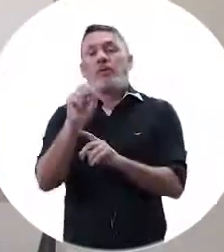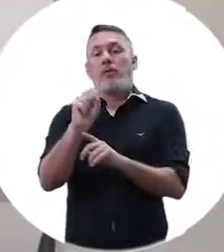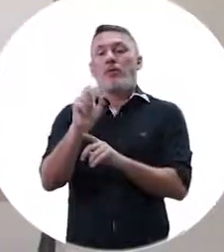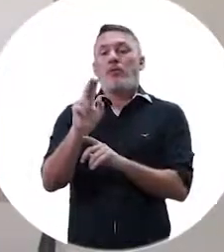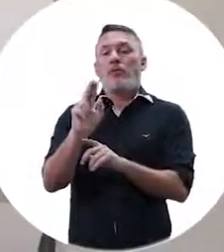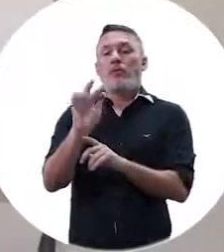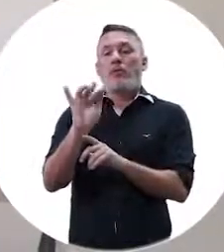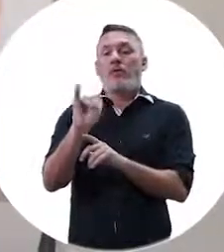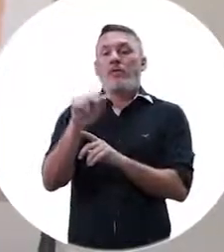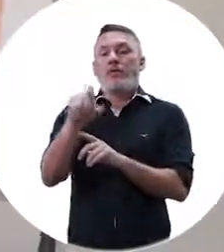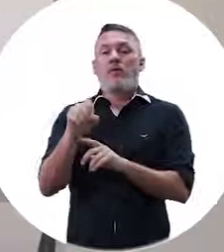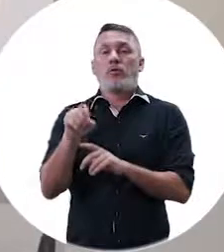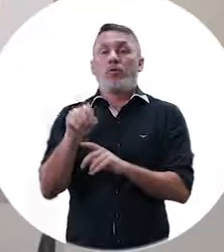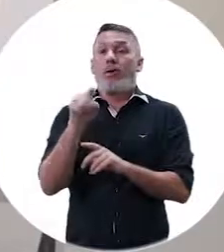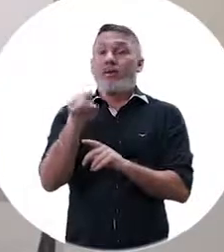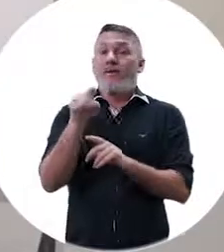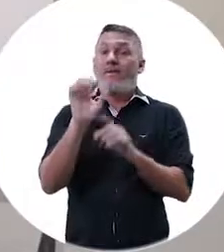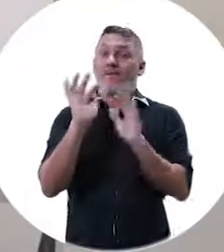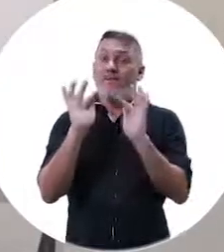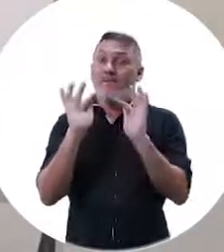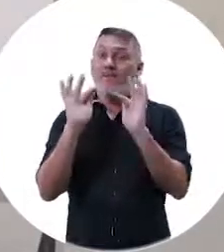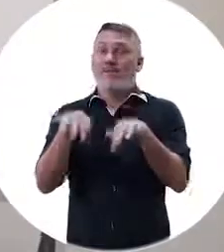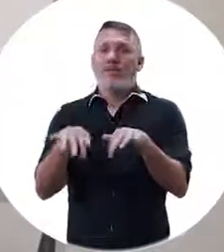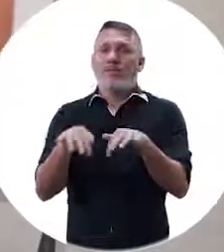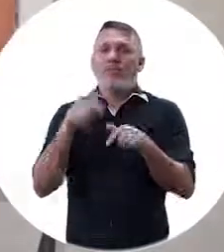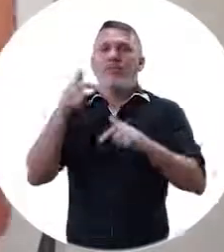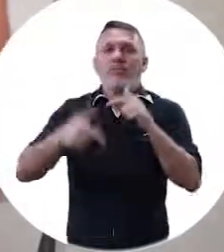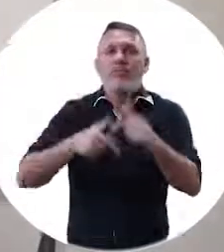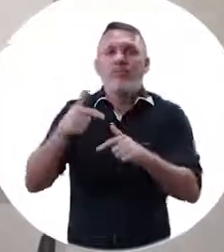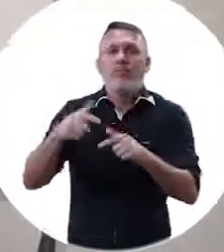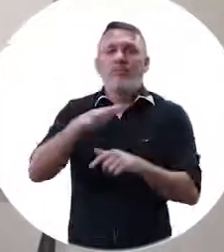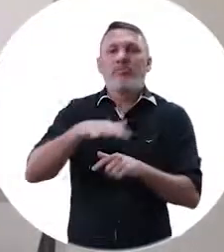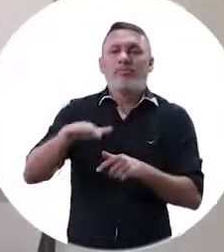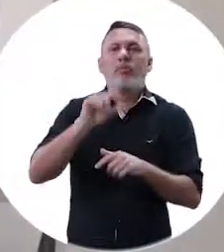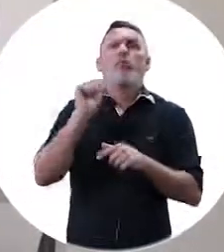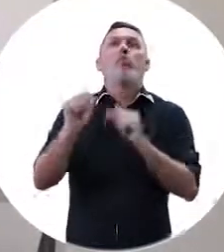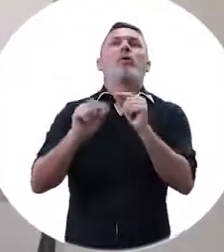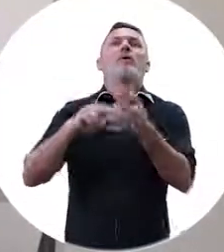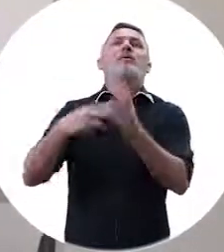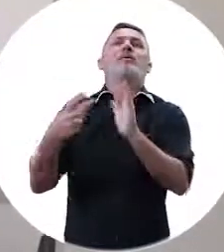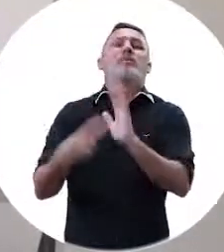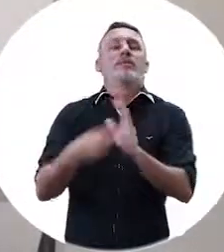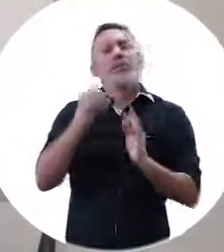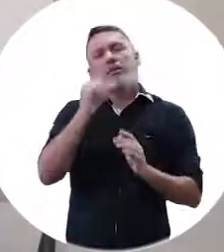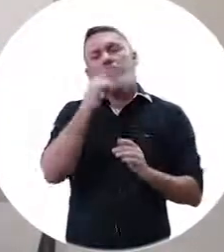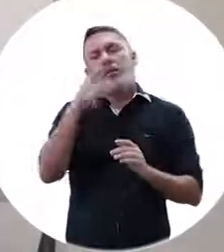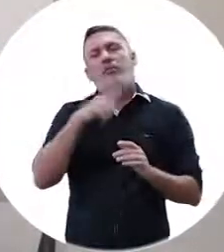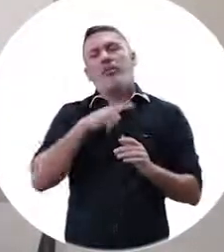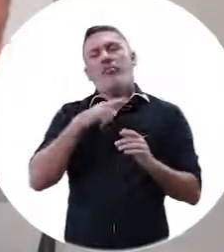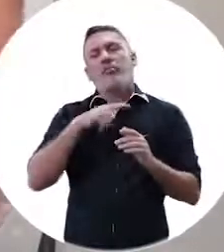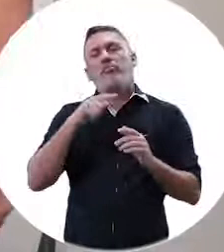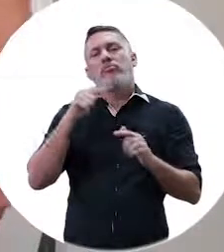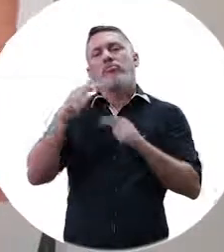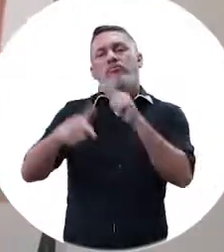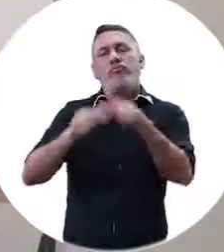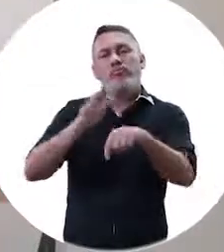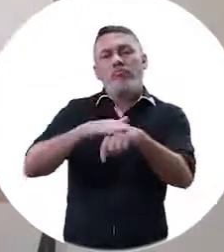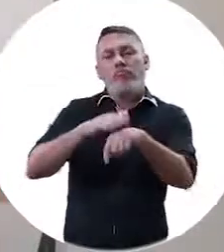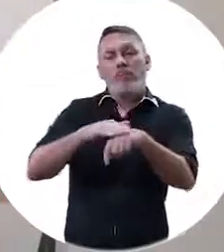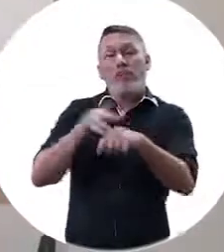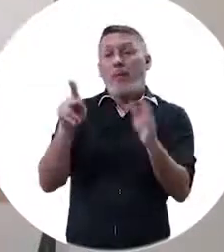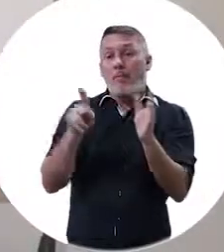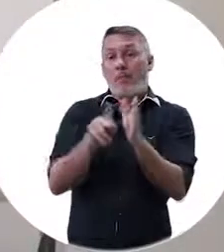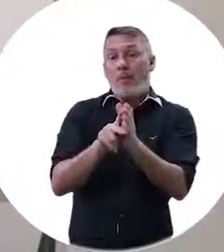sufixo indica a função orgânica. Geralmente é aqui que muda de função para função. Se você tem a função